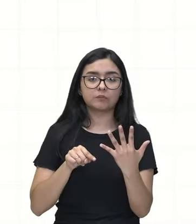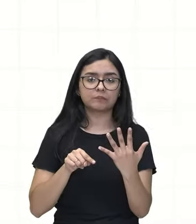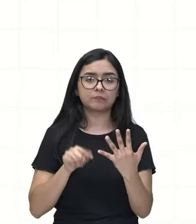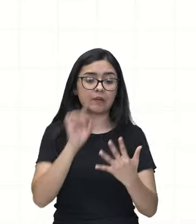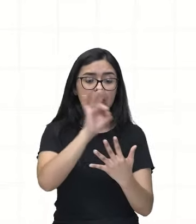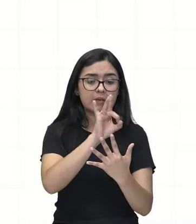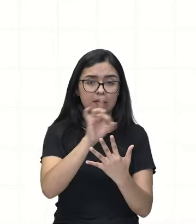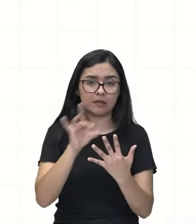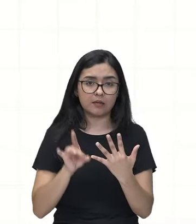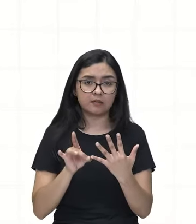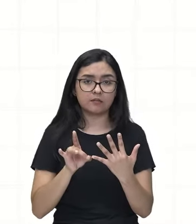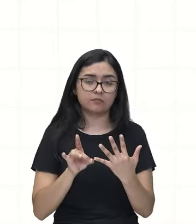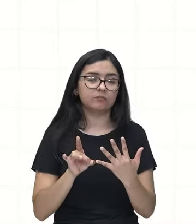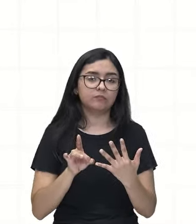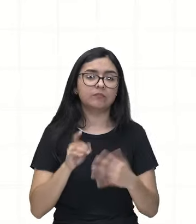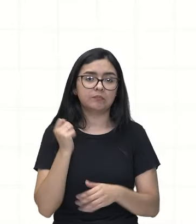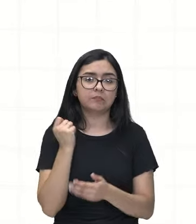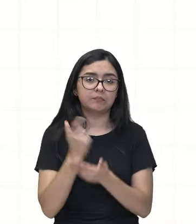cada lanche